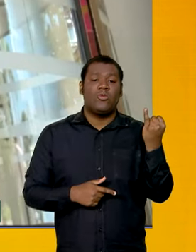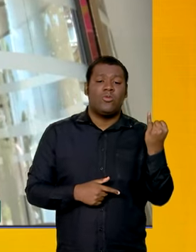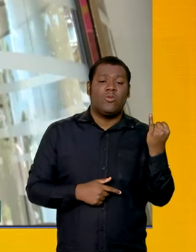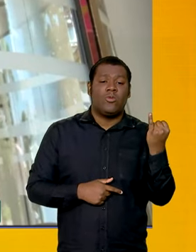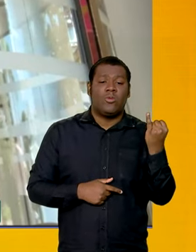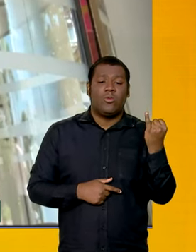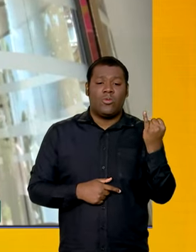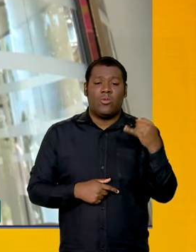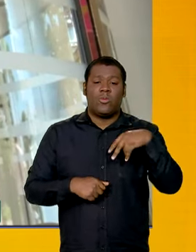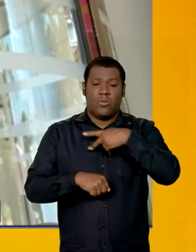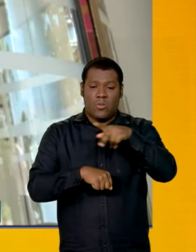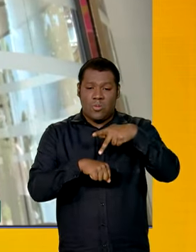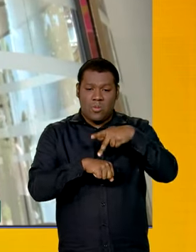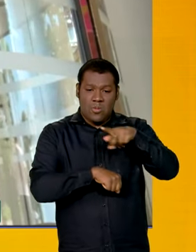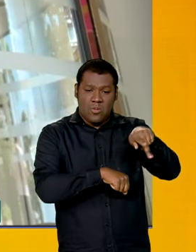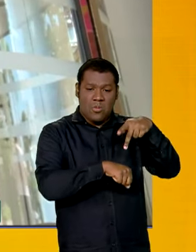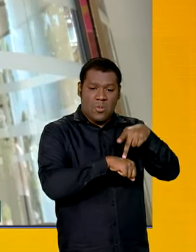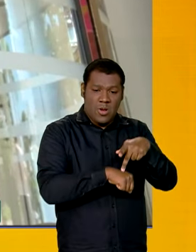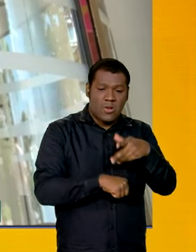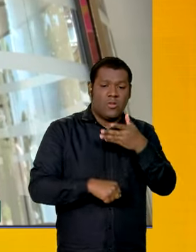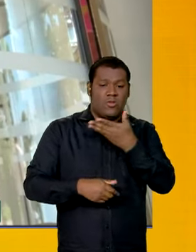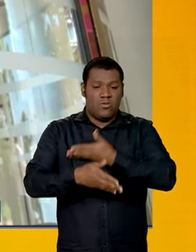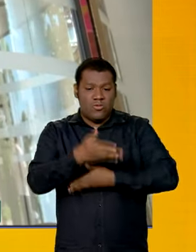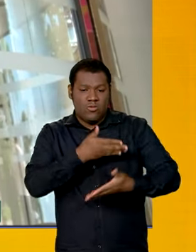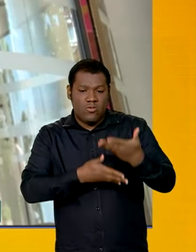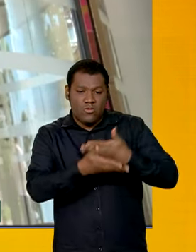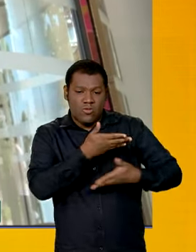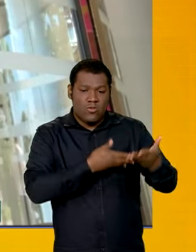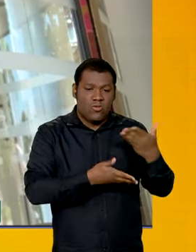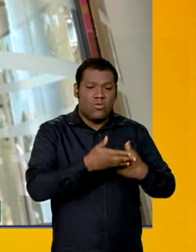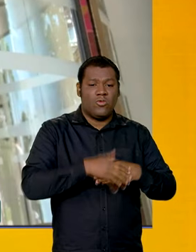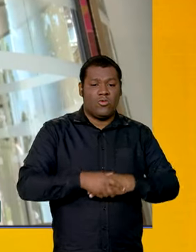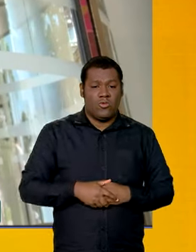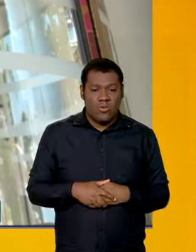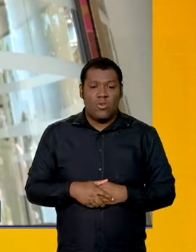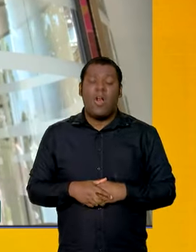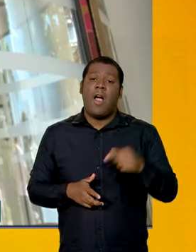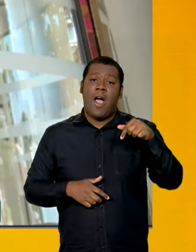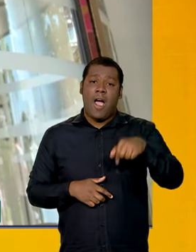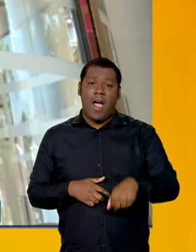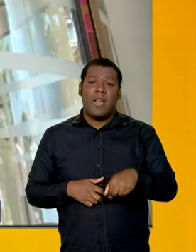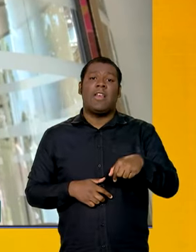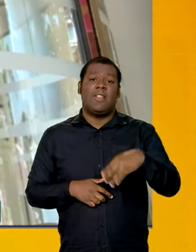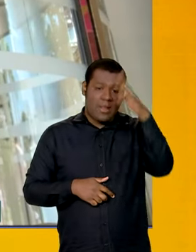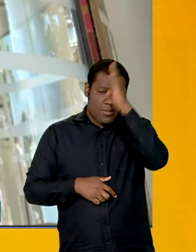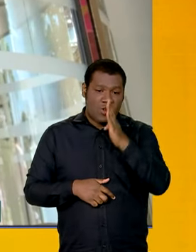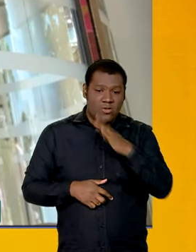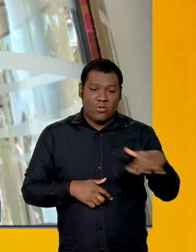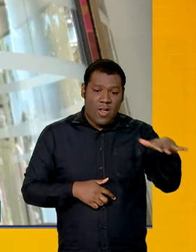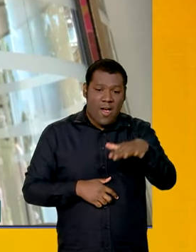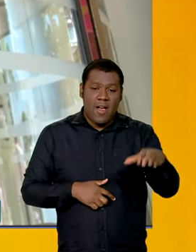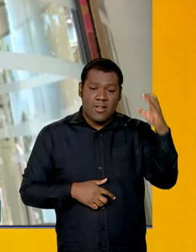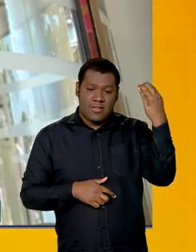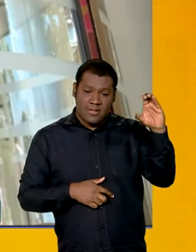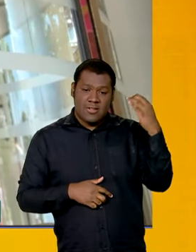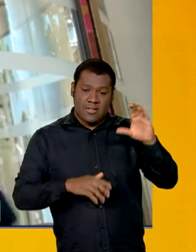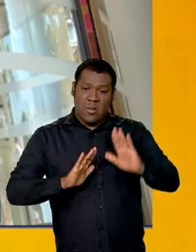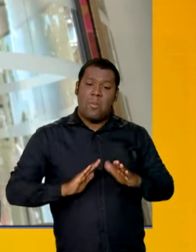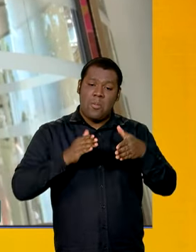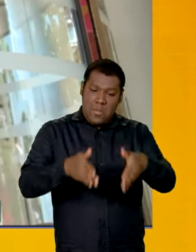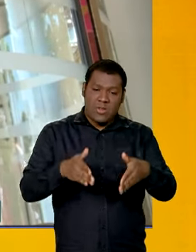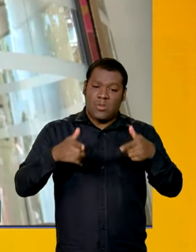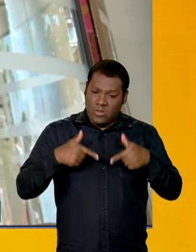cooperação entre diversos atores da sociedade, em especial a ciência brasileira também participando de forma muito ativa